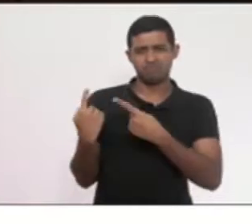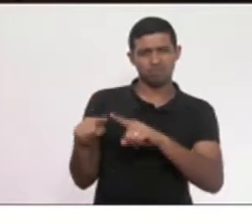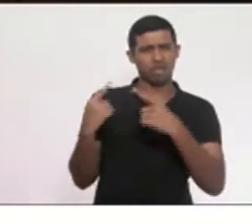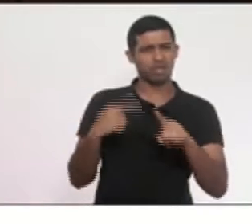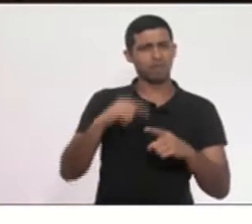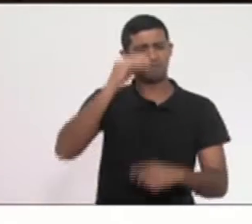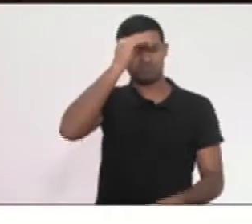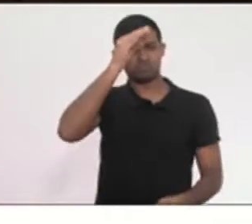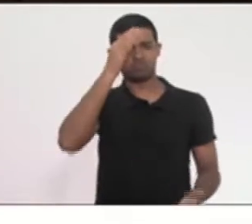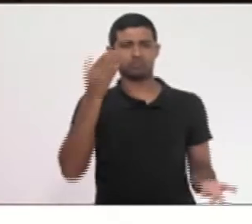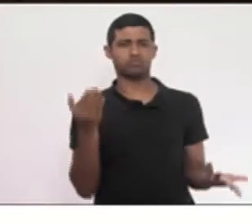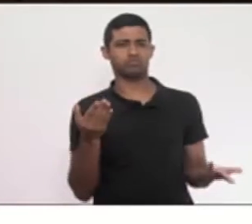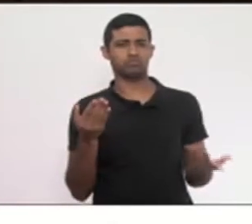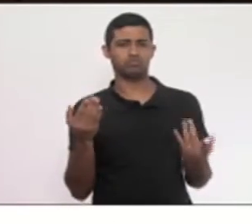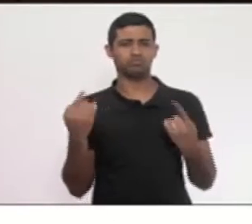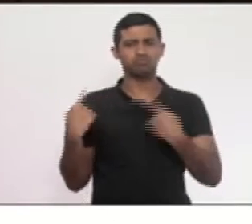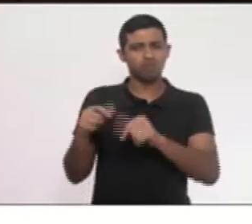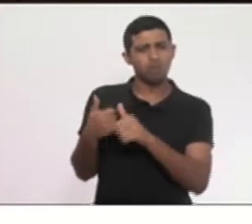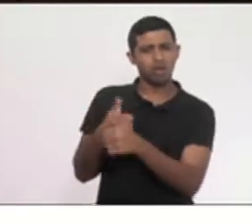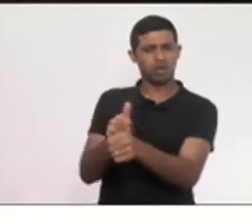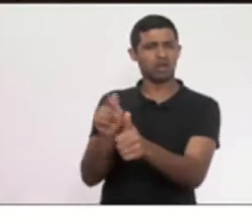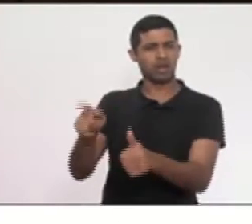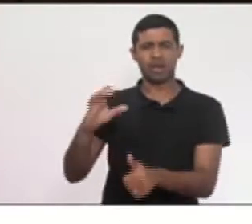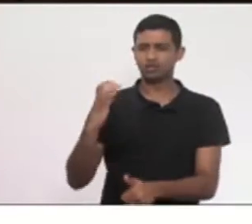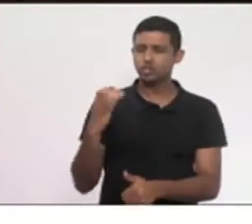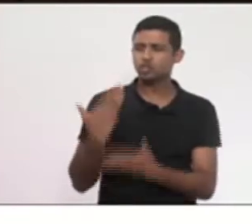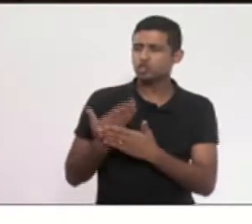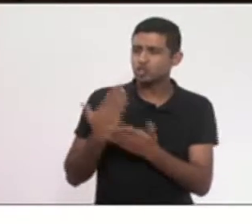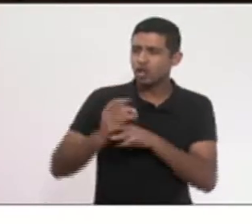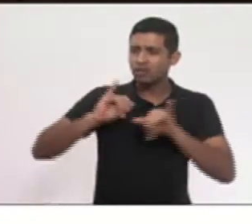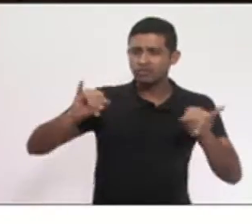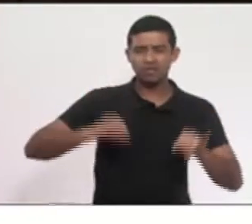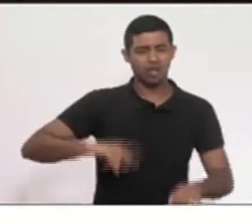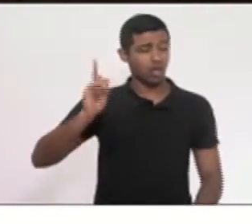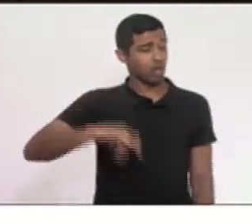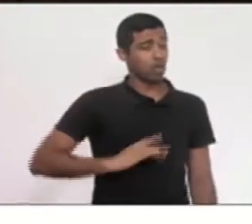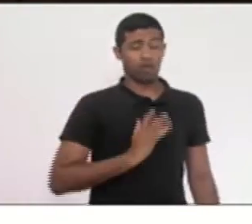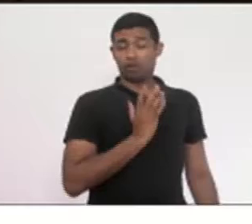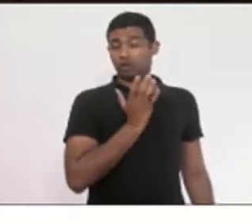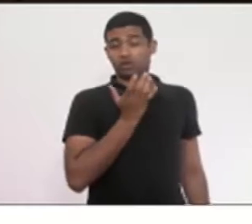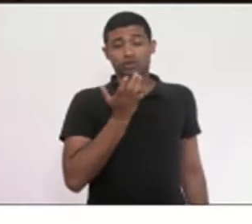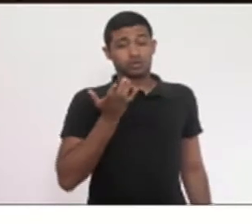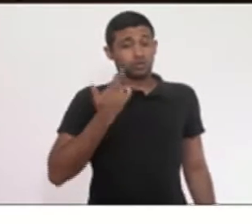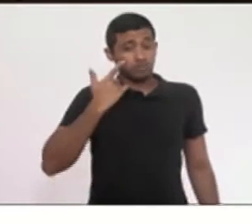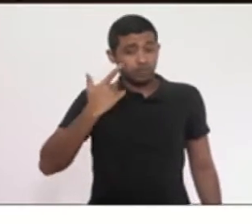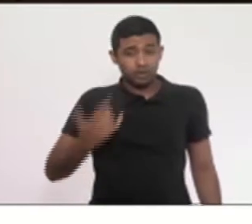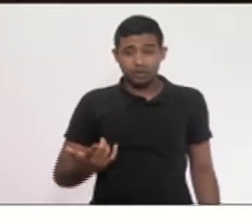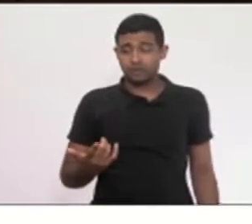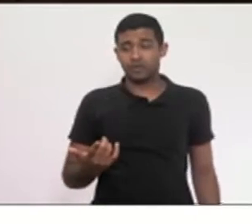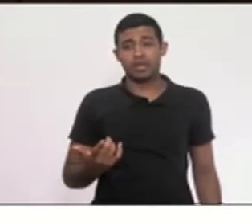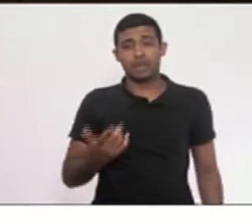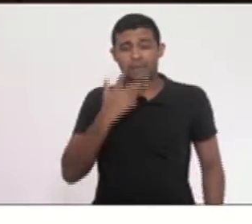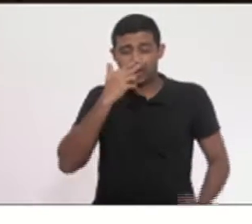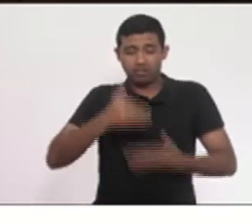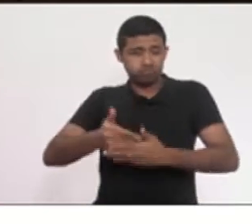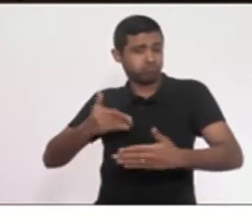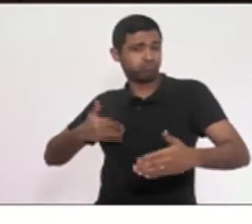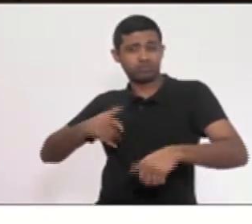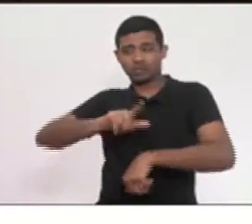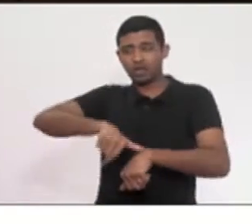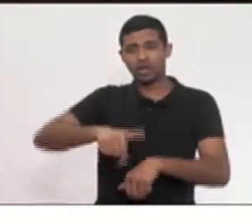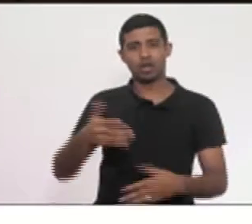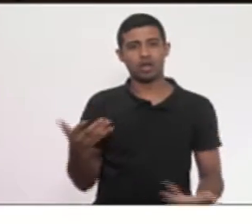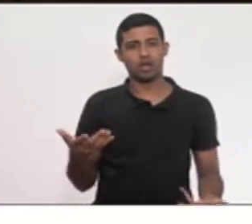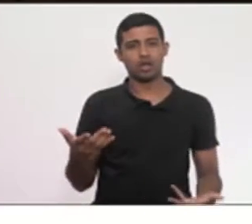conhecimento, a perseguição à produção científica, isso é nefasto e só nos coloca no caminho do atraso.